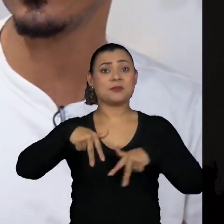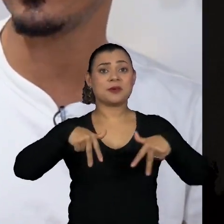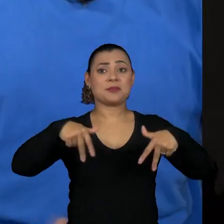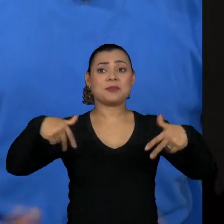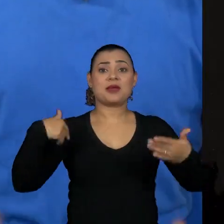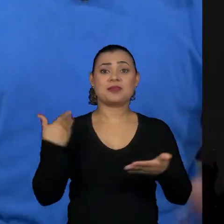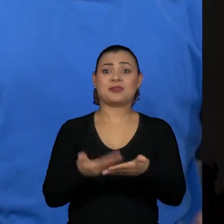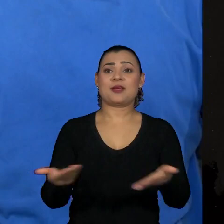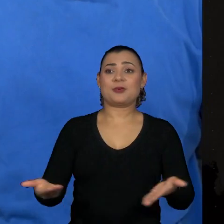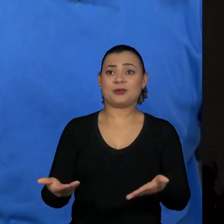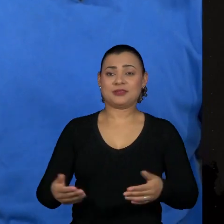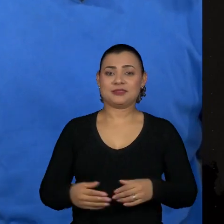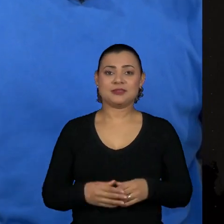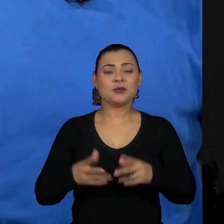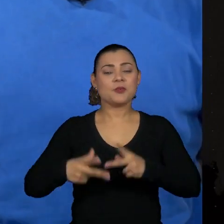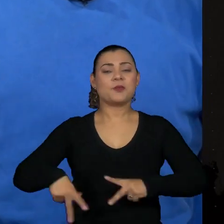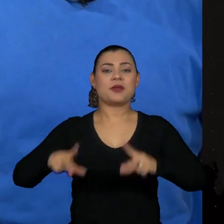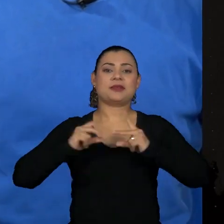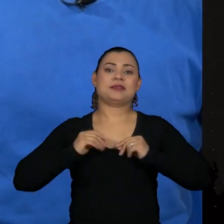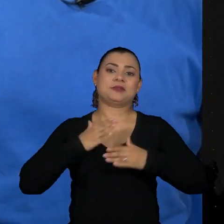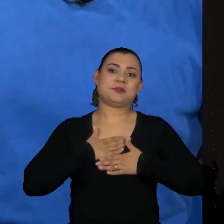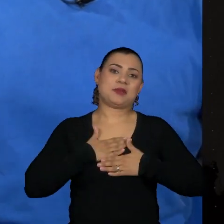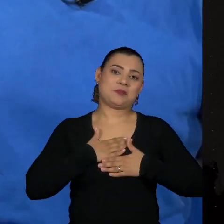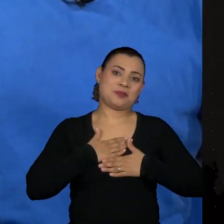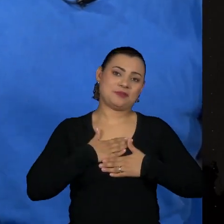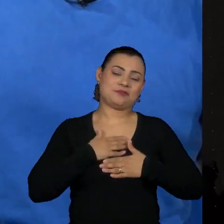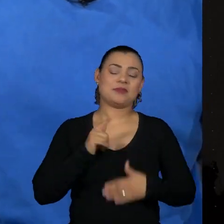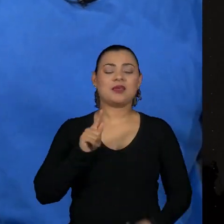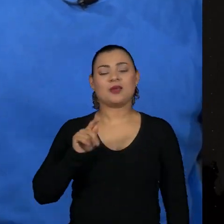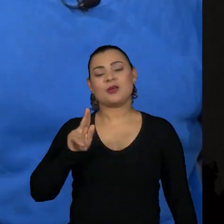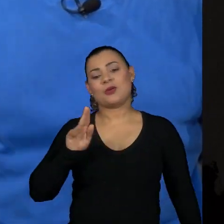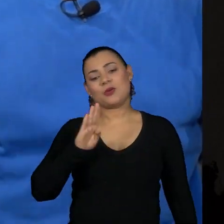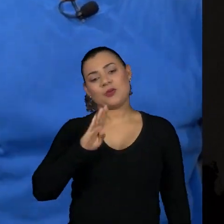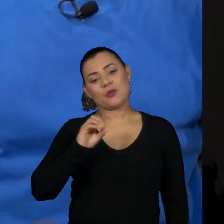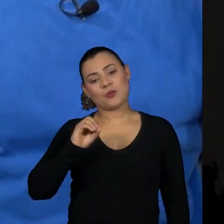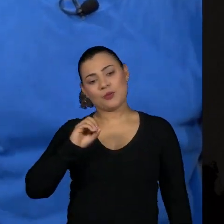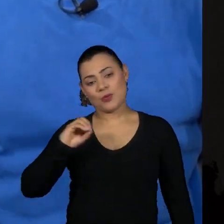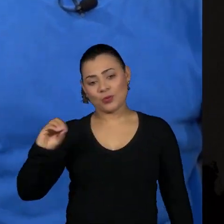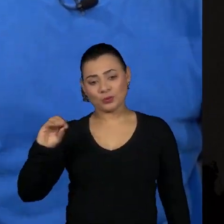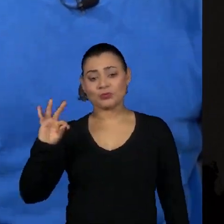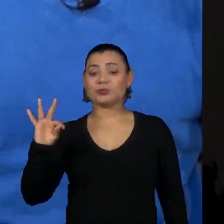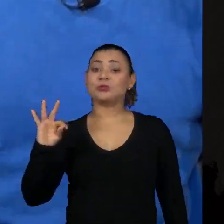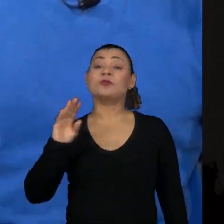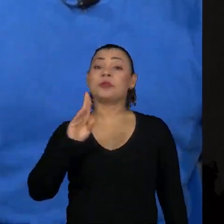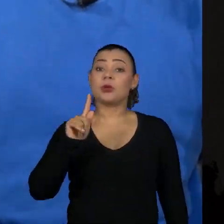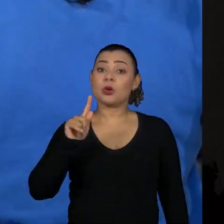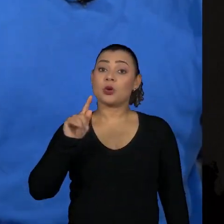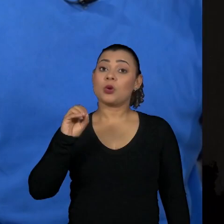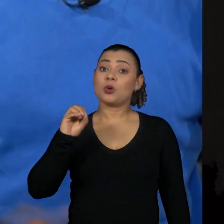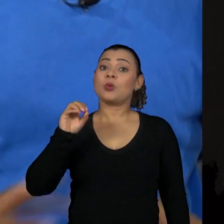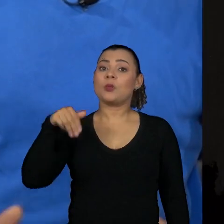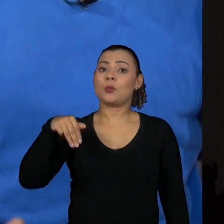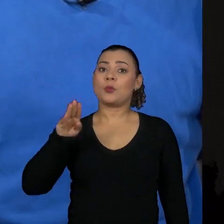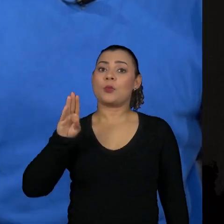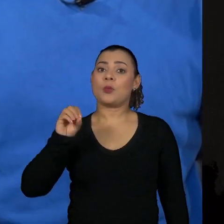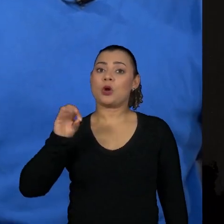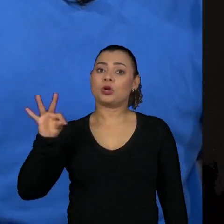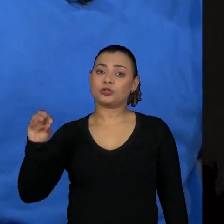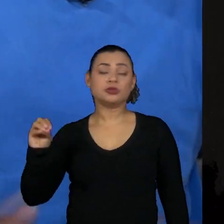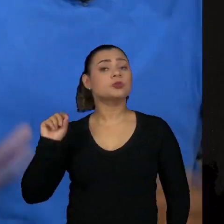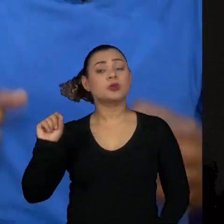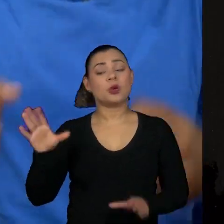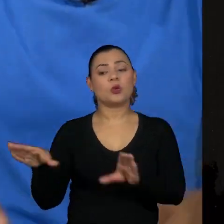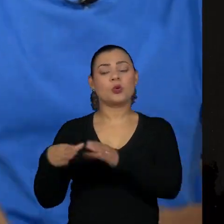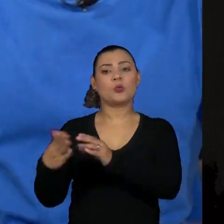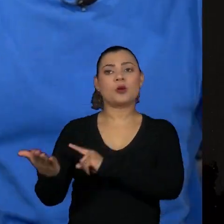até hoje. O Gambu foi um presente para mim e quando eu entrei assim, eu conhecia muito pouco da cultura africana. Então esse grupo fez com